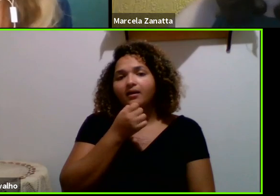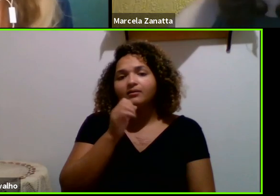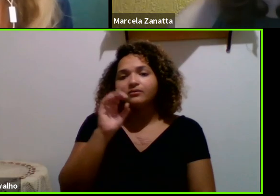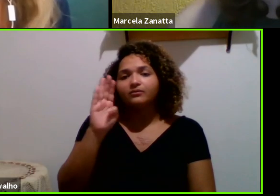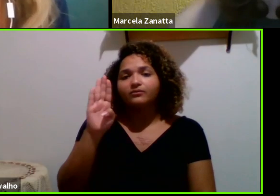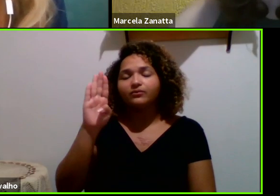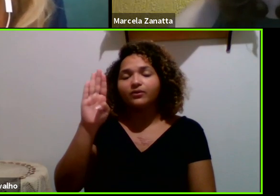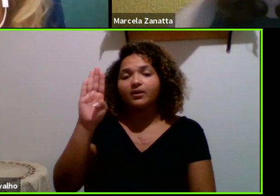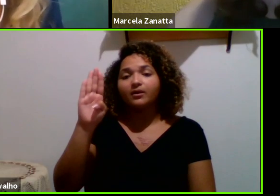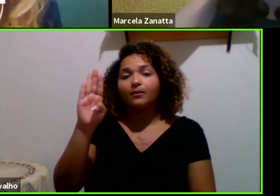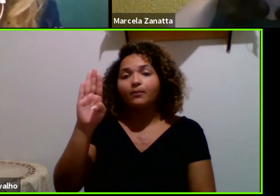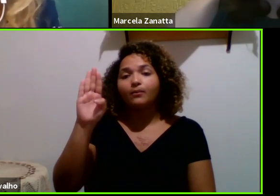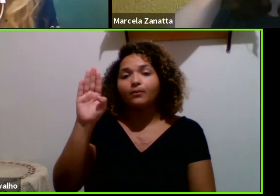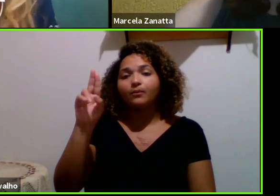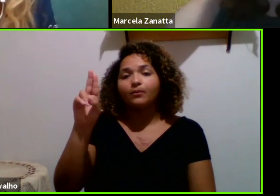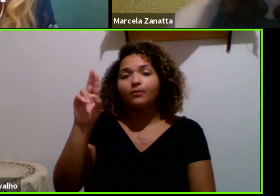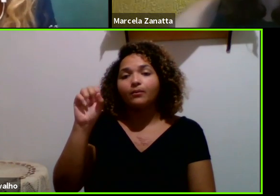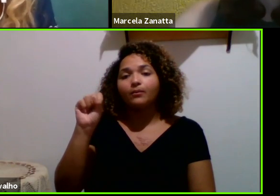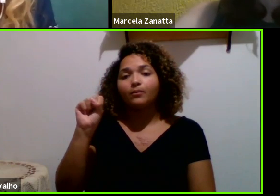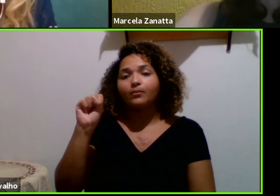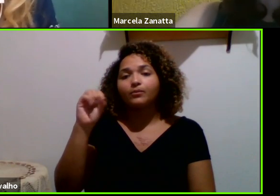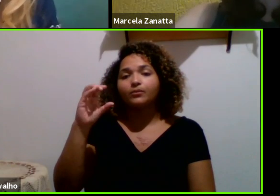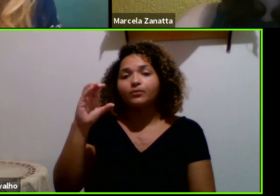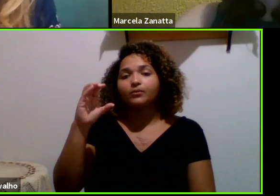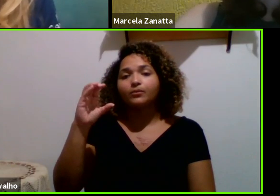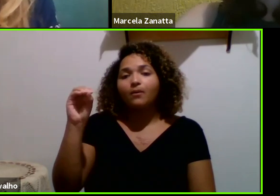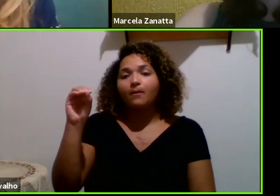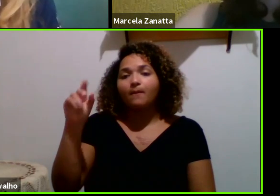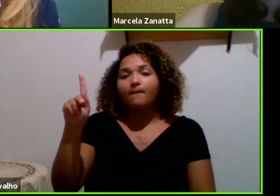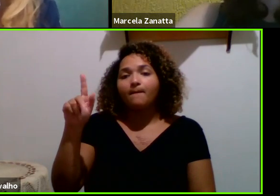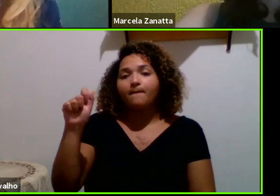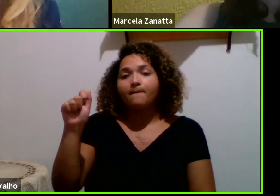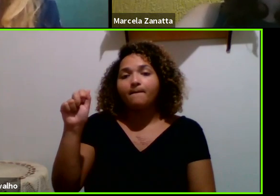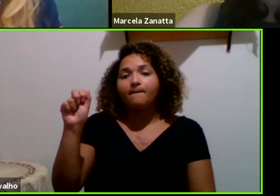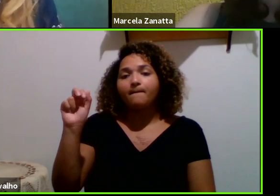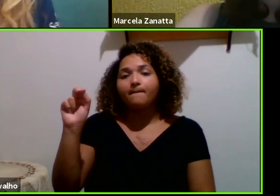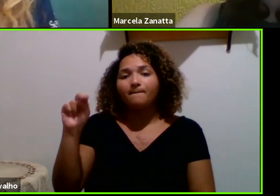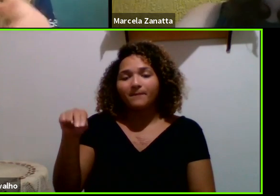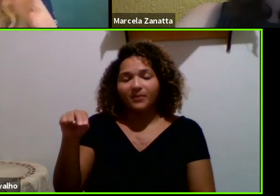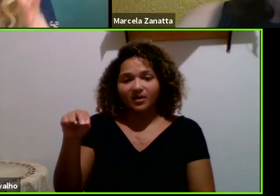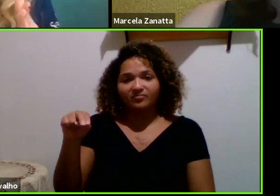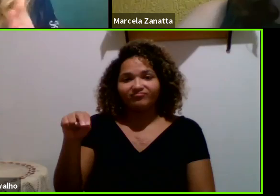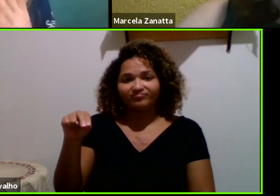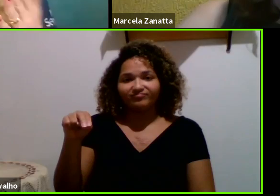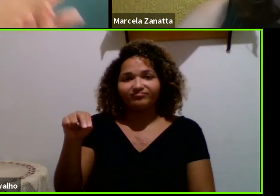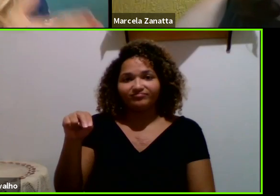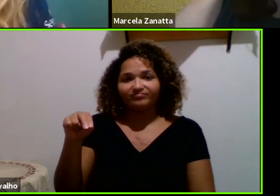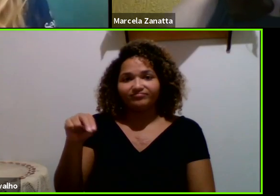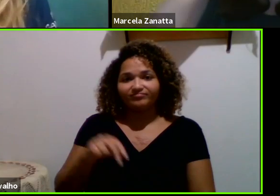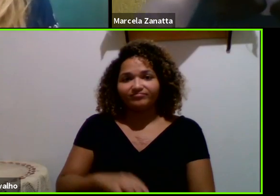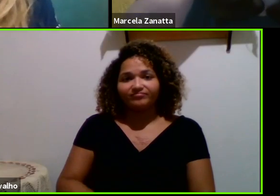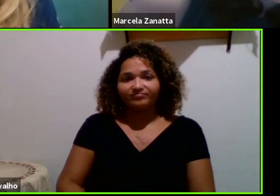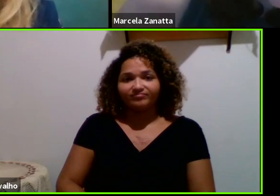Foi sim, tá? Essa parturiente, no dia da simulação, estava prescrito ocitocina para